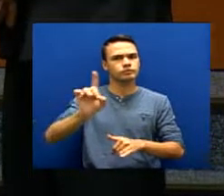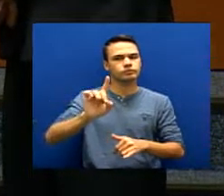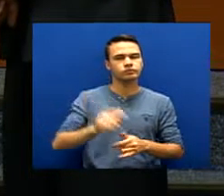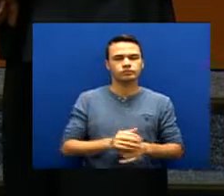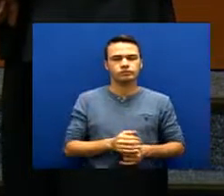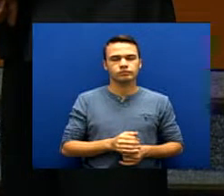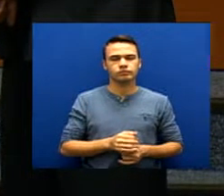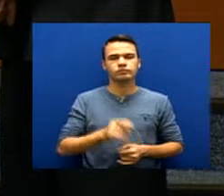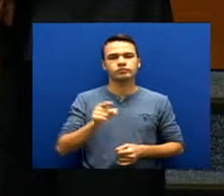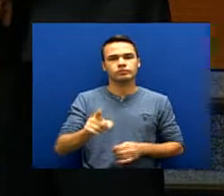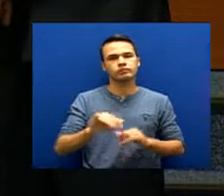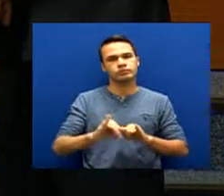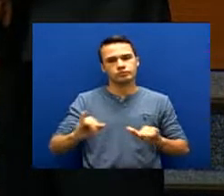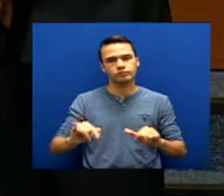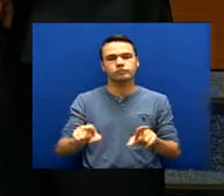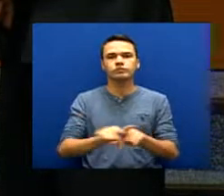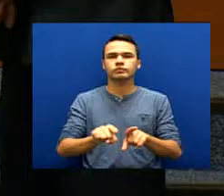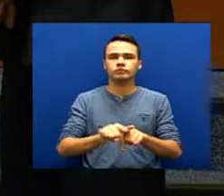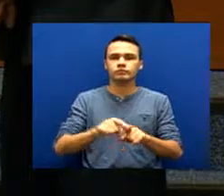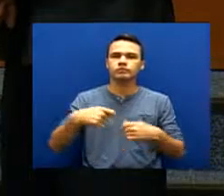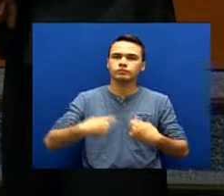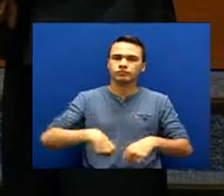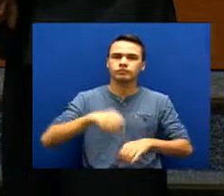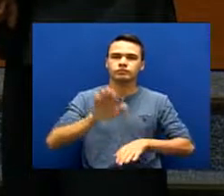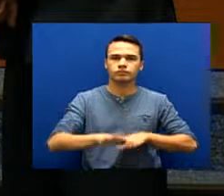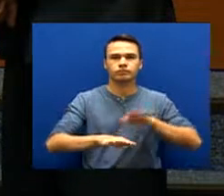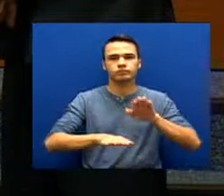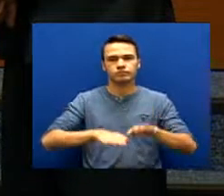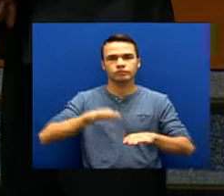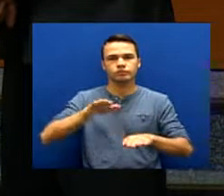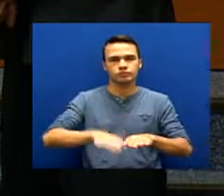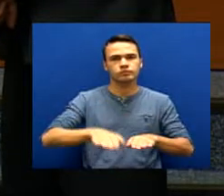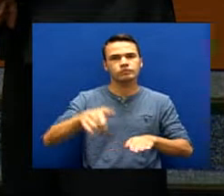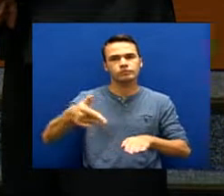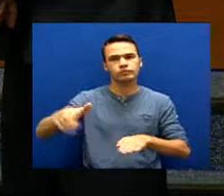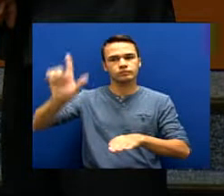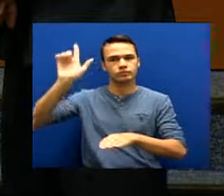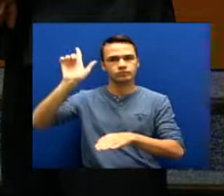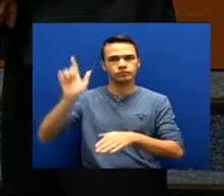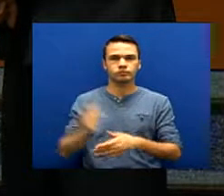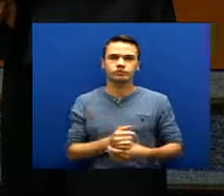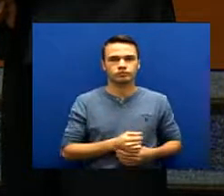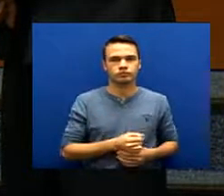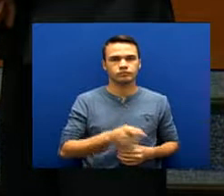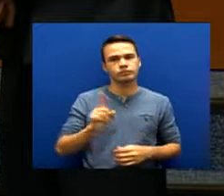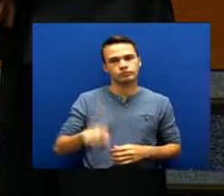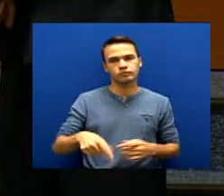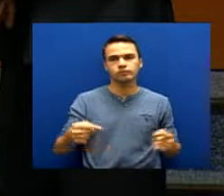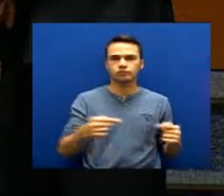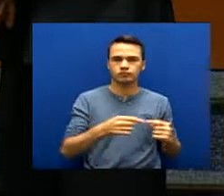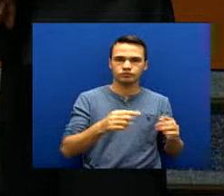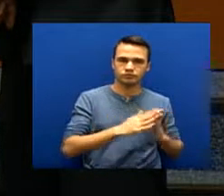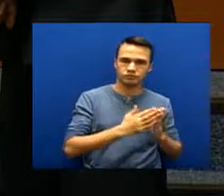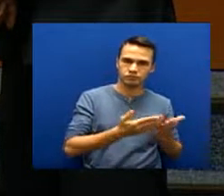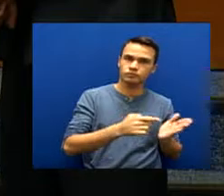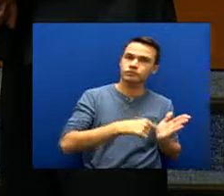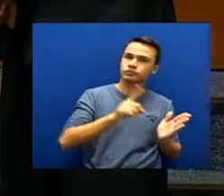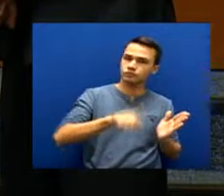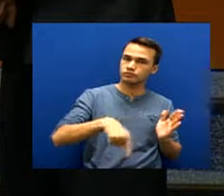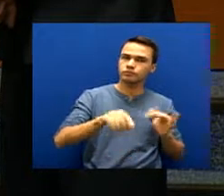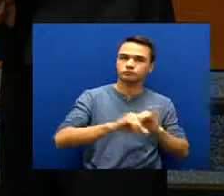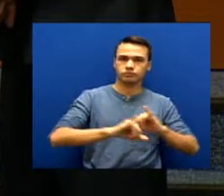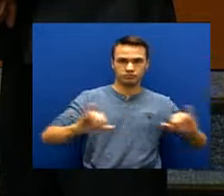de 30, 40 anos no Brasil, pela denúncia profética. Quanta injustiça